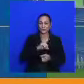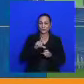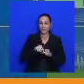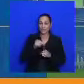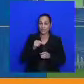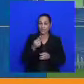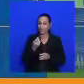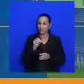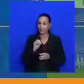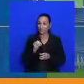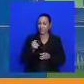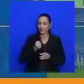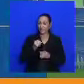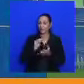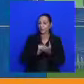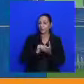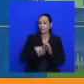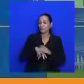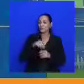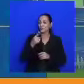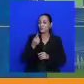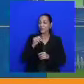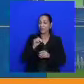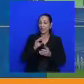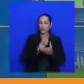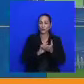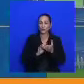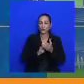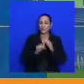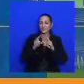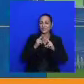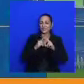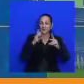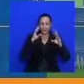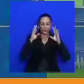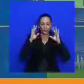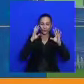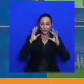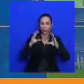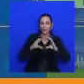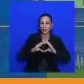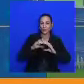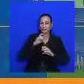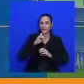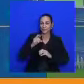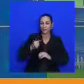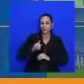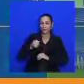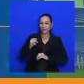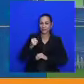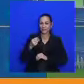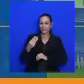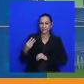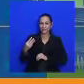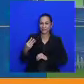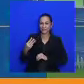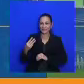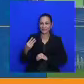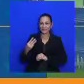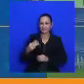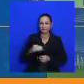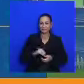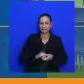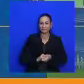Foram sorteados 10 números, ainda faltam 10. Loterias Caixa, já pensou? Bola verde, número 83.